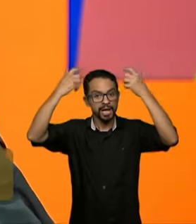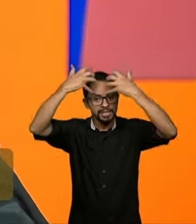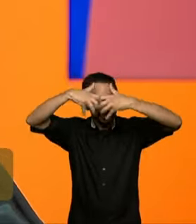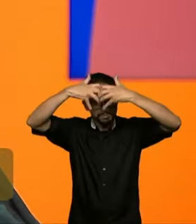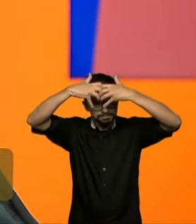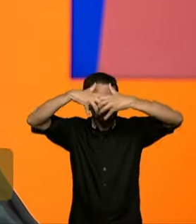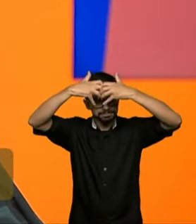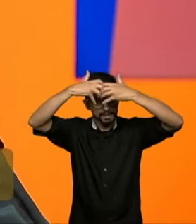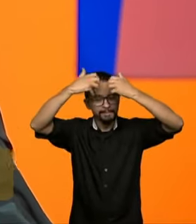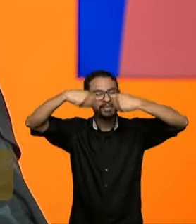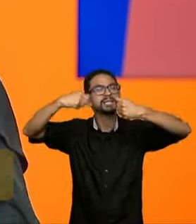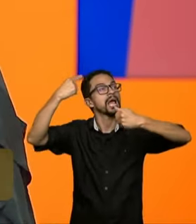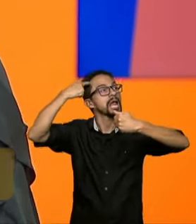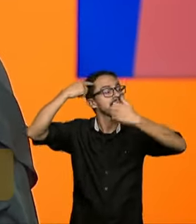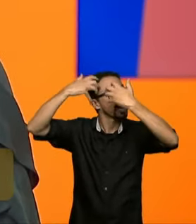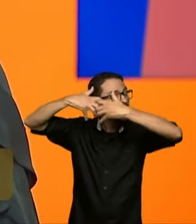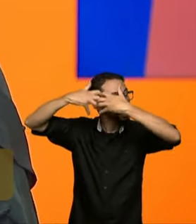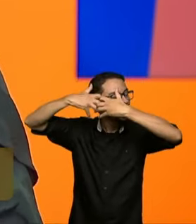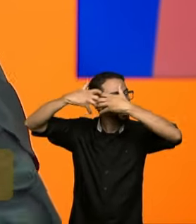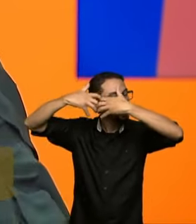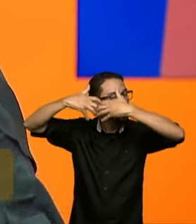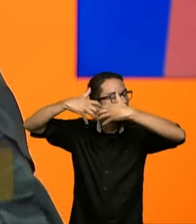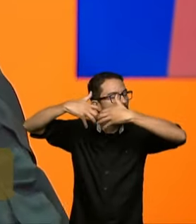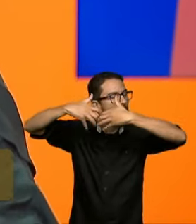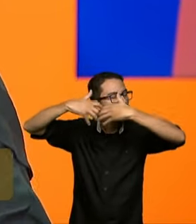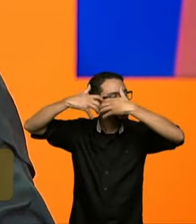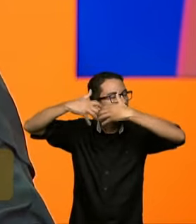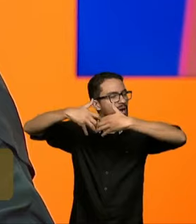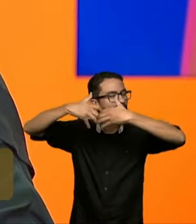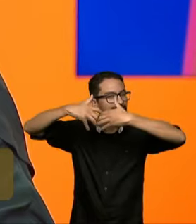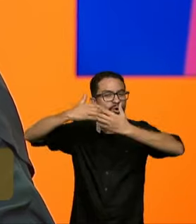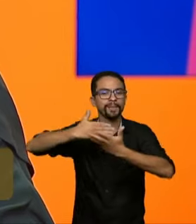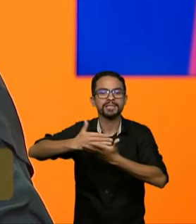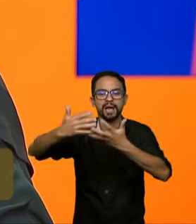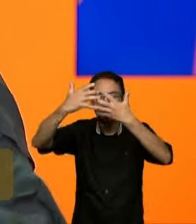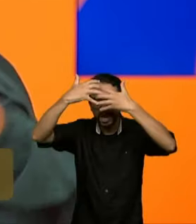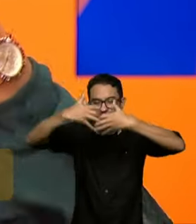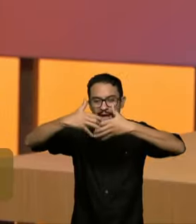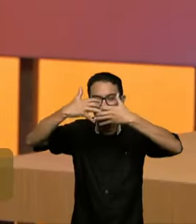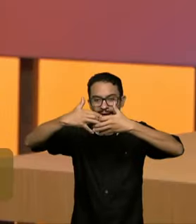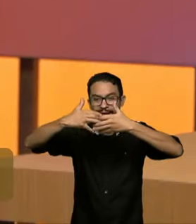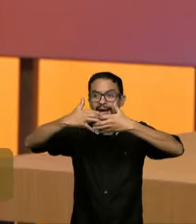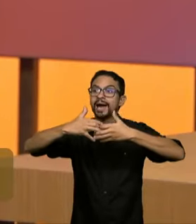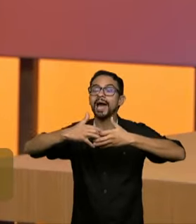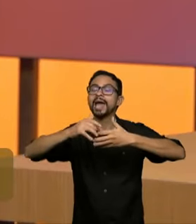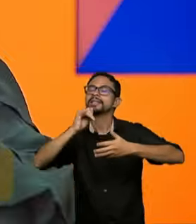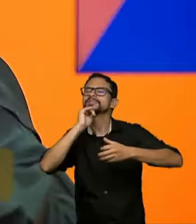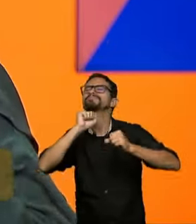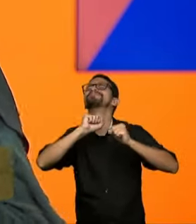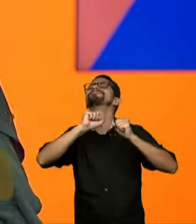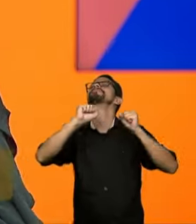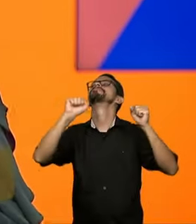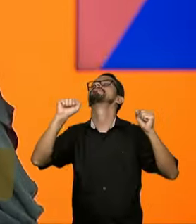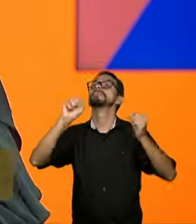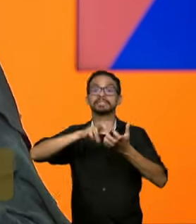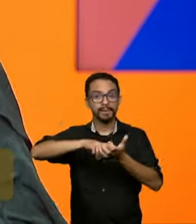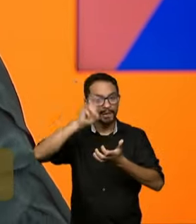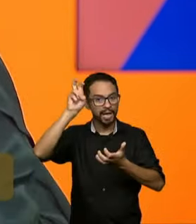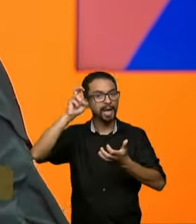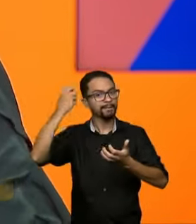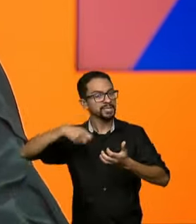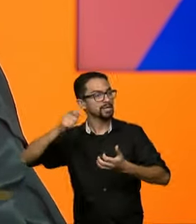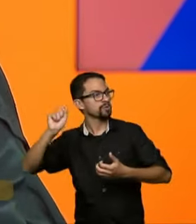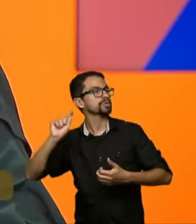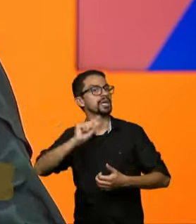Então, o bloquinho ali. Dia seguinte, gente, tomar sol. Sol. Que horas? Tomar sol de manhã, tomar